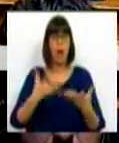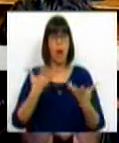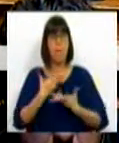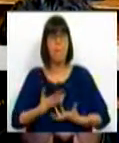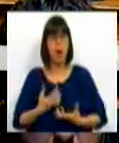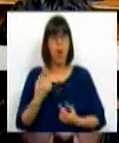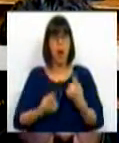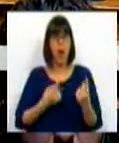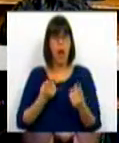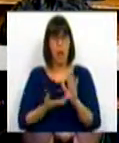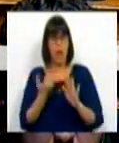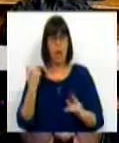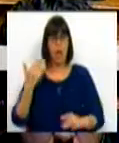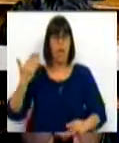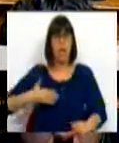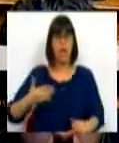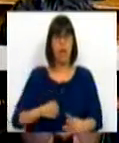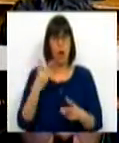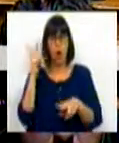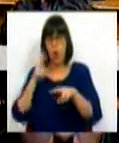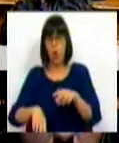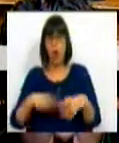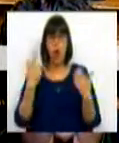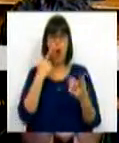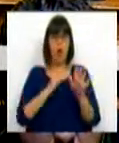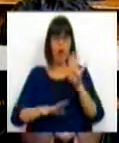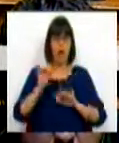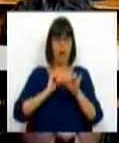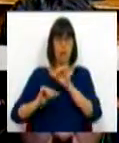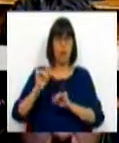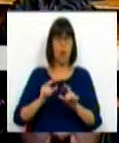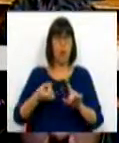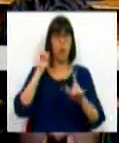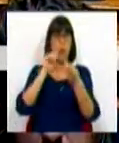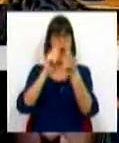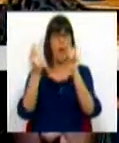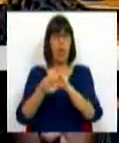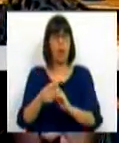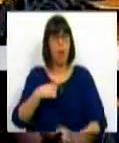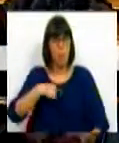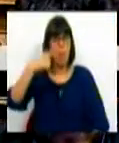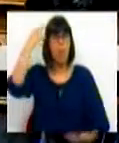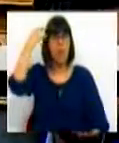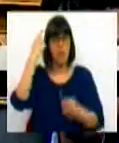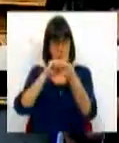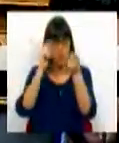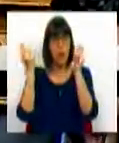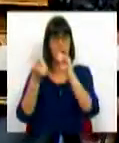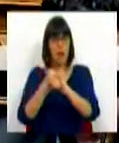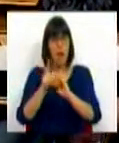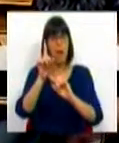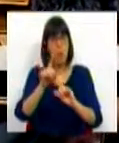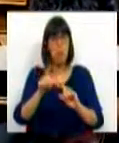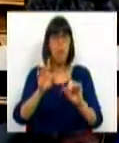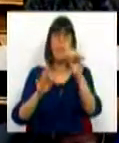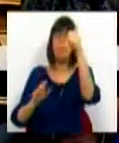magoa alguém, ou se retira algum direito, ou se corta, ou se regride, ou então não é reforma. Eu pensava que uma reforma, senhores deputados,